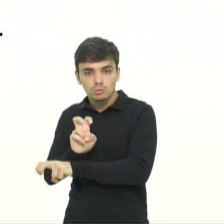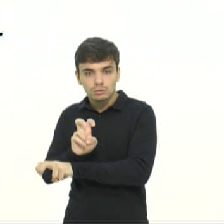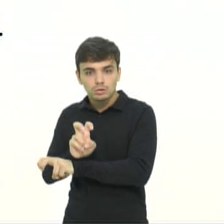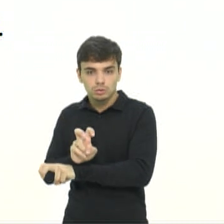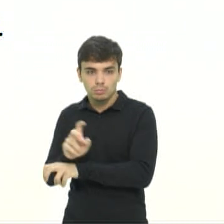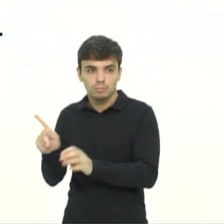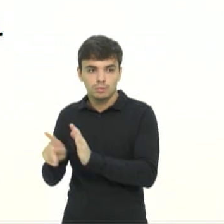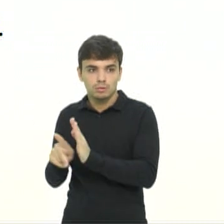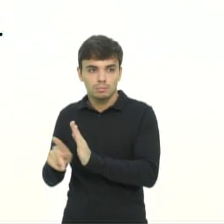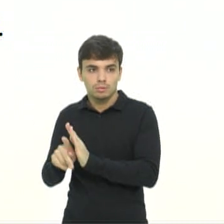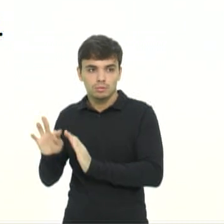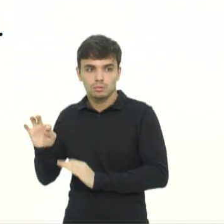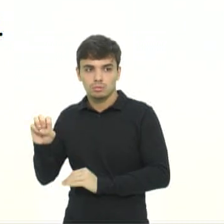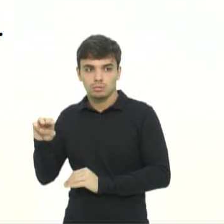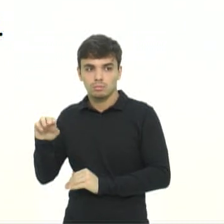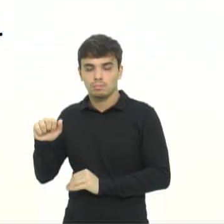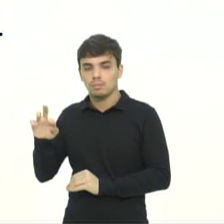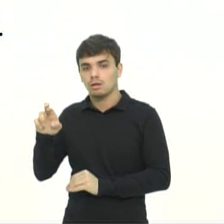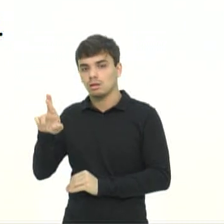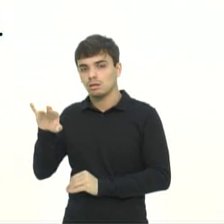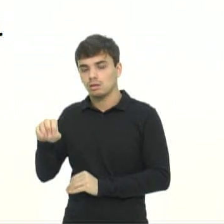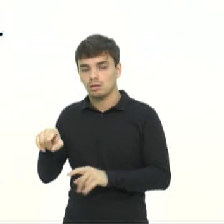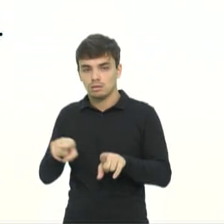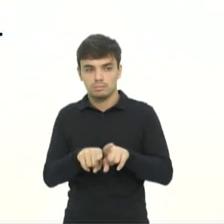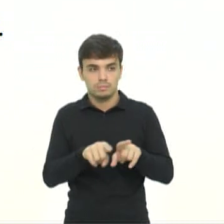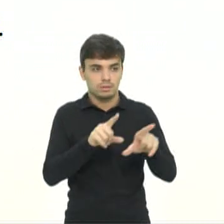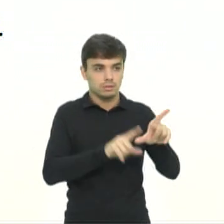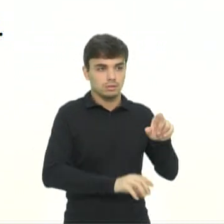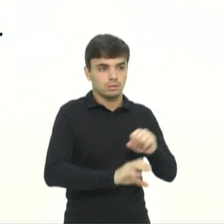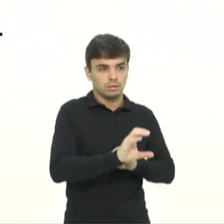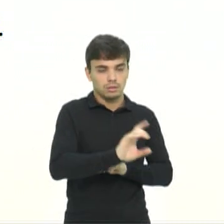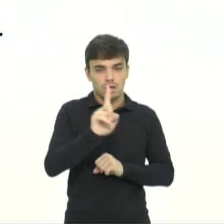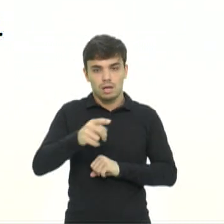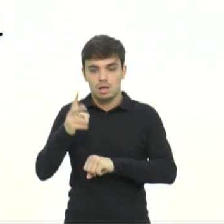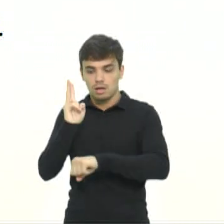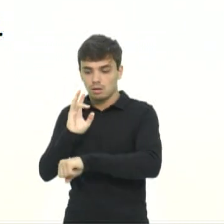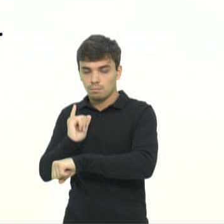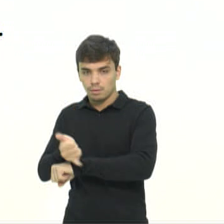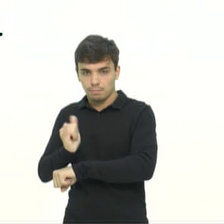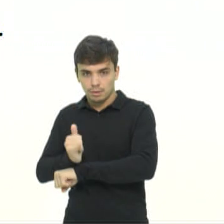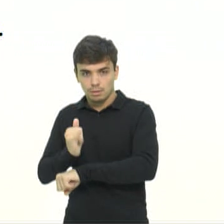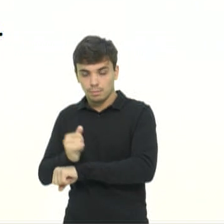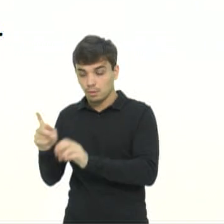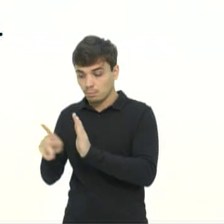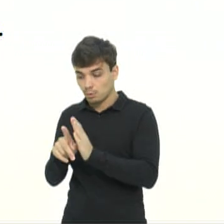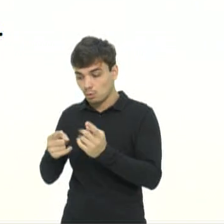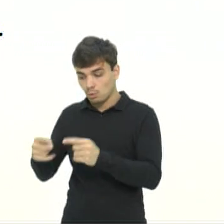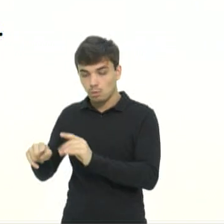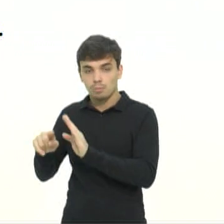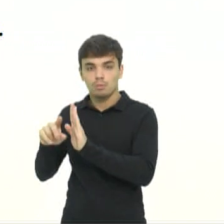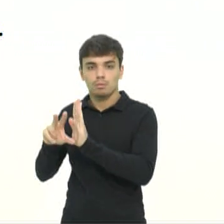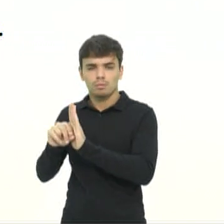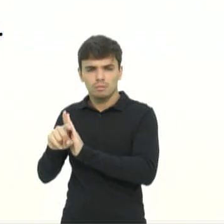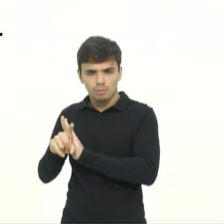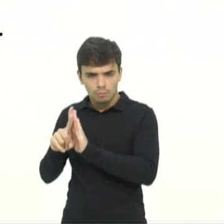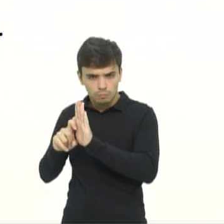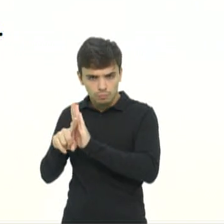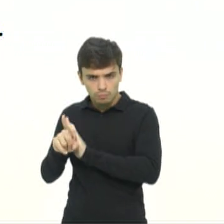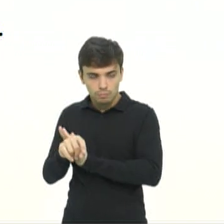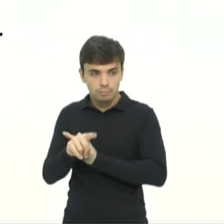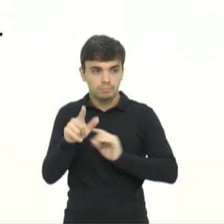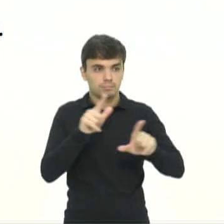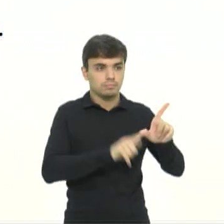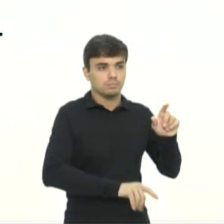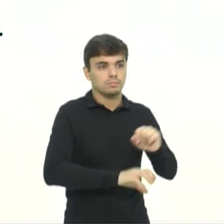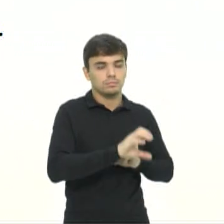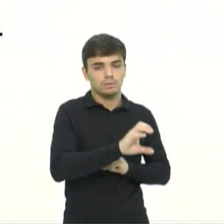Letra C, a diminuição de quantidade de ferro disponível para o fungo. Letra D, a liberação de substâncias que inibem